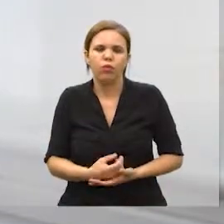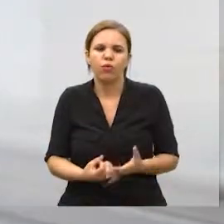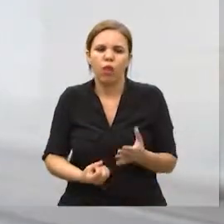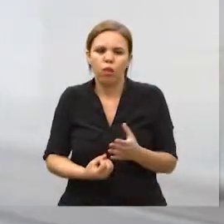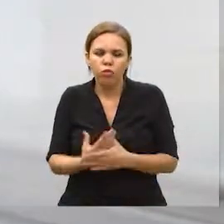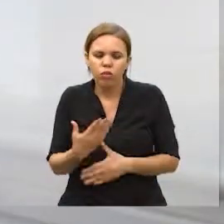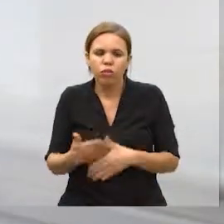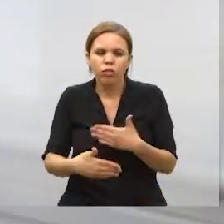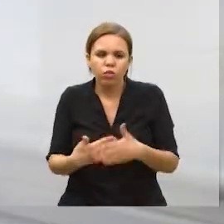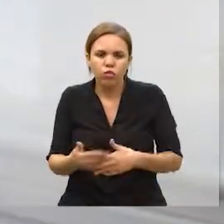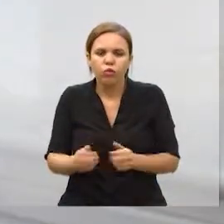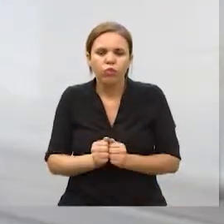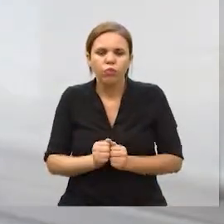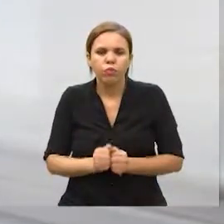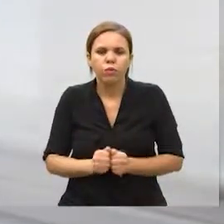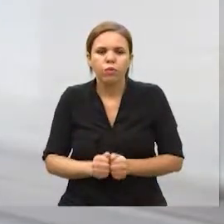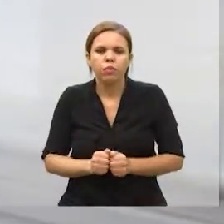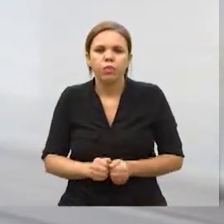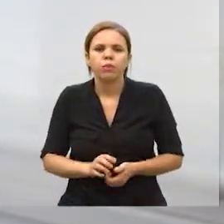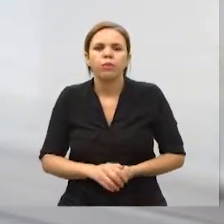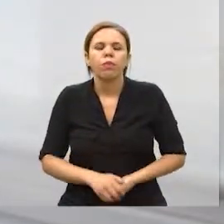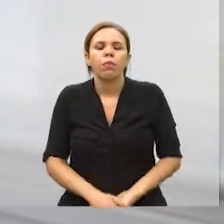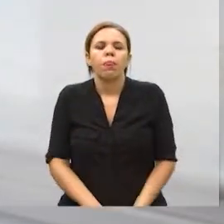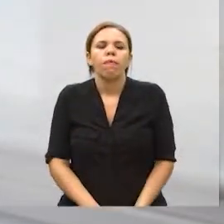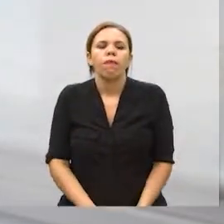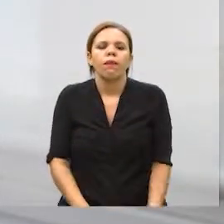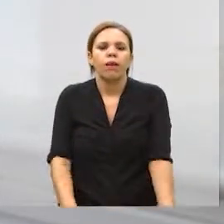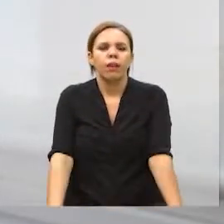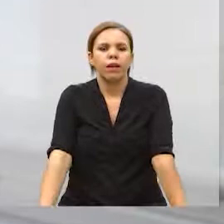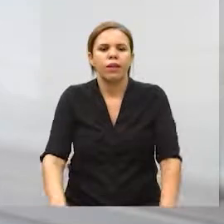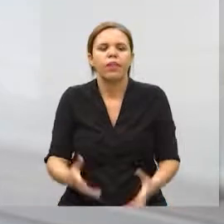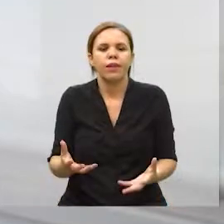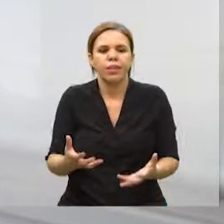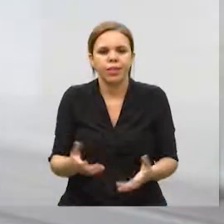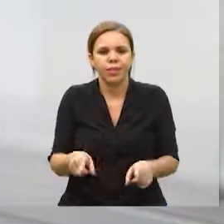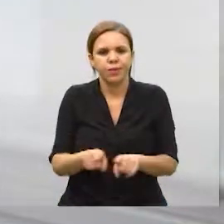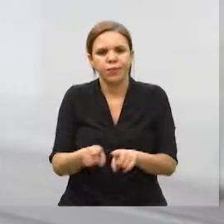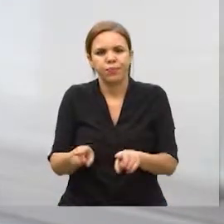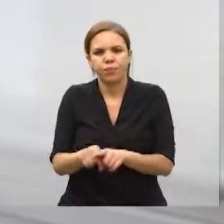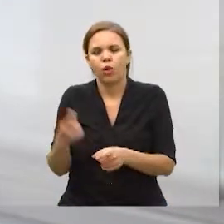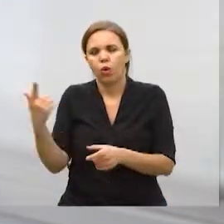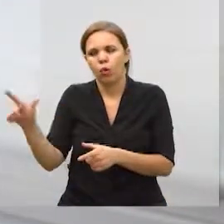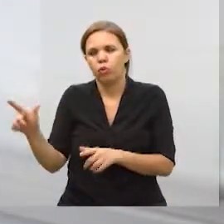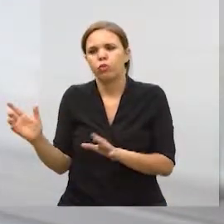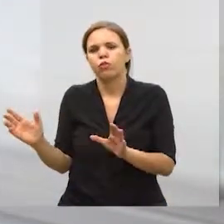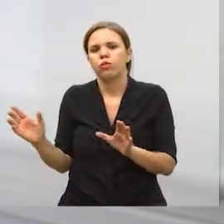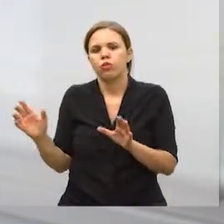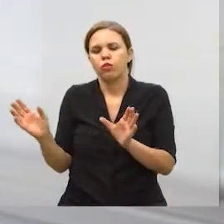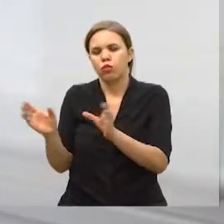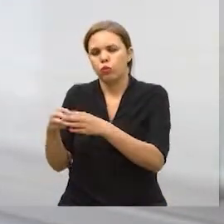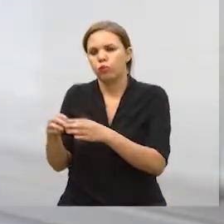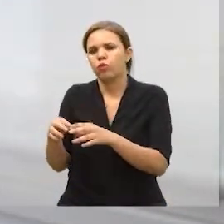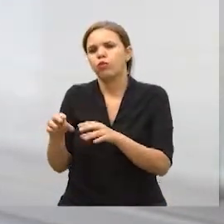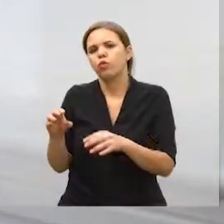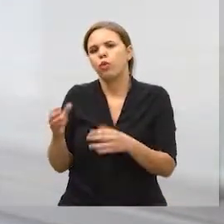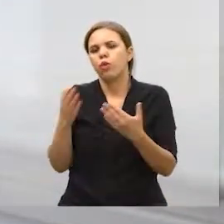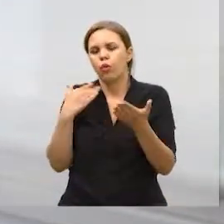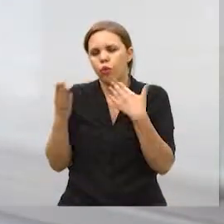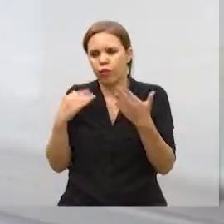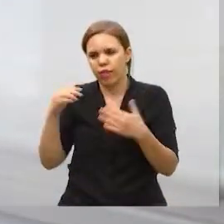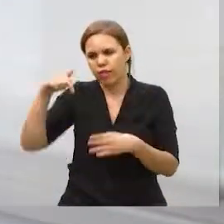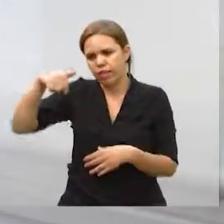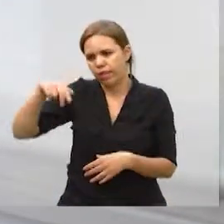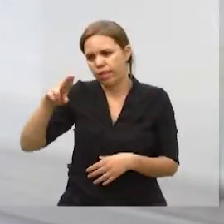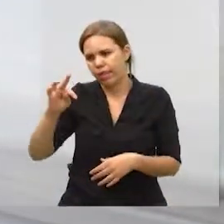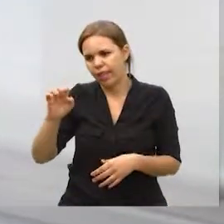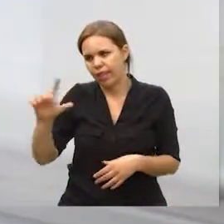foi nascendo junto, sabe? A gente foi criando junto. Elas queriam, assim como as meninas do Conversa de Quintal e todas as pessoas que